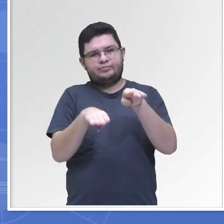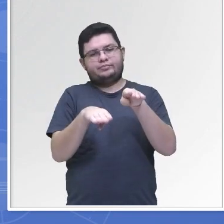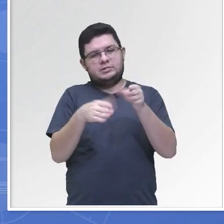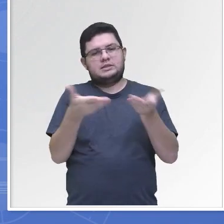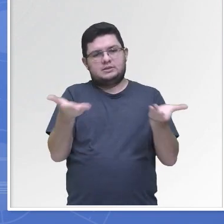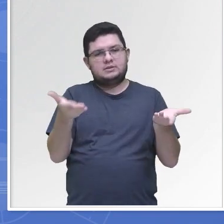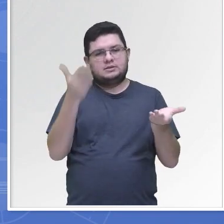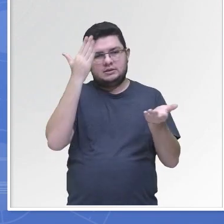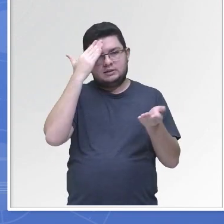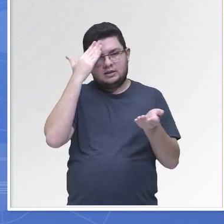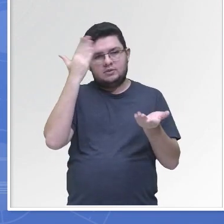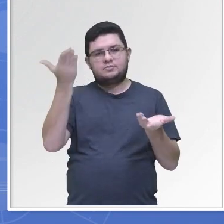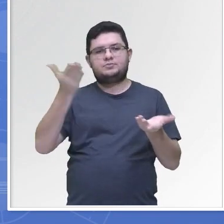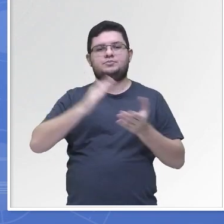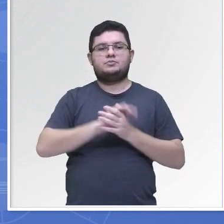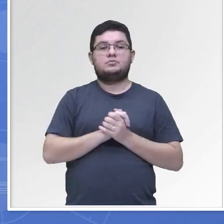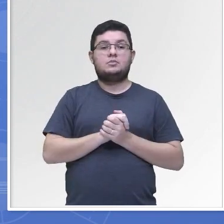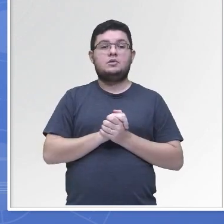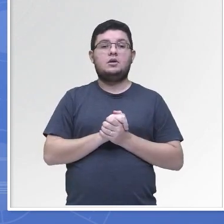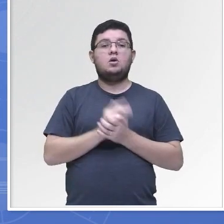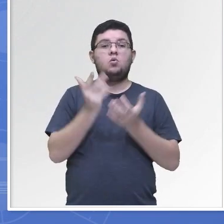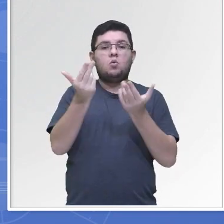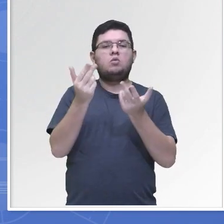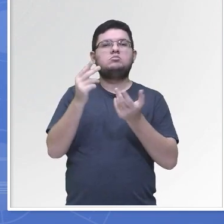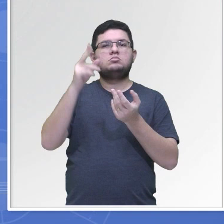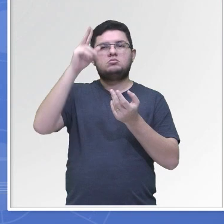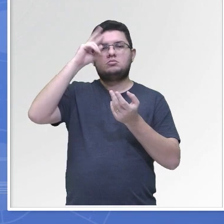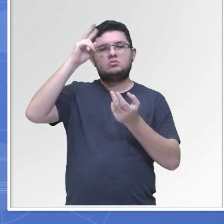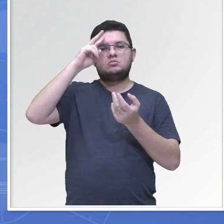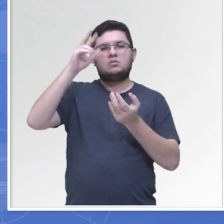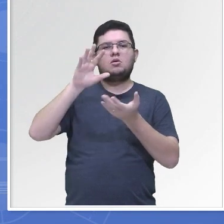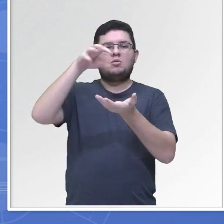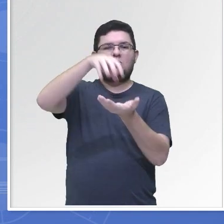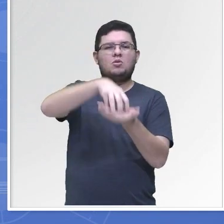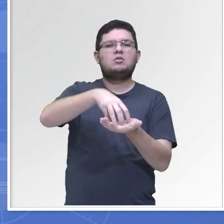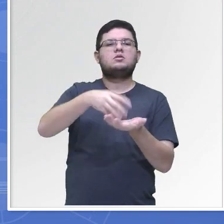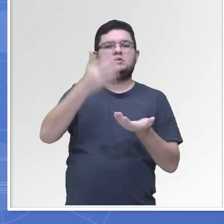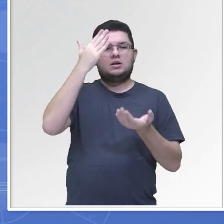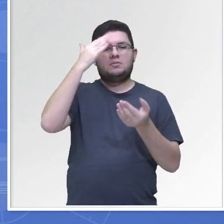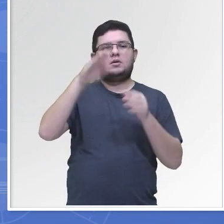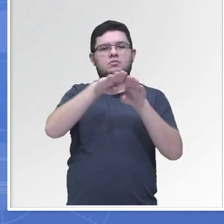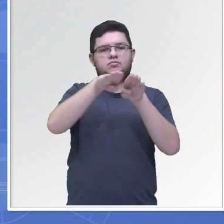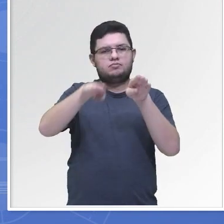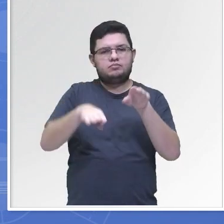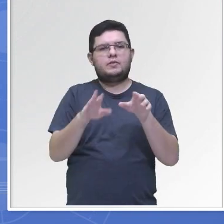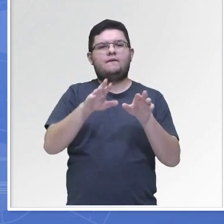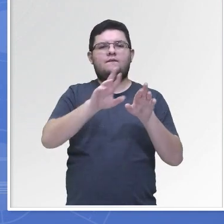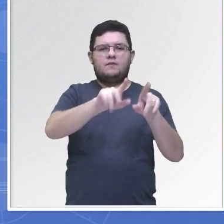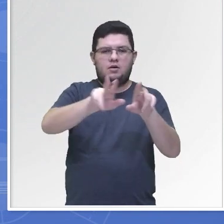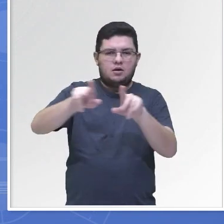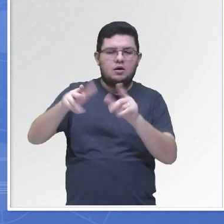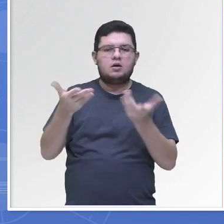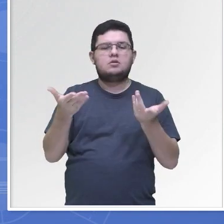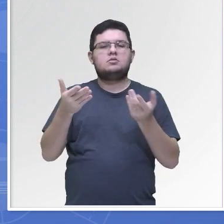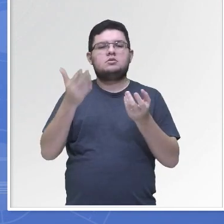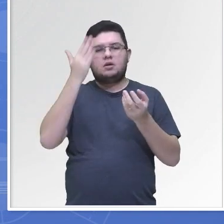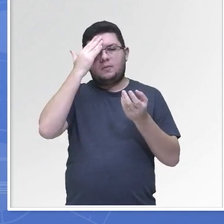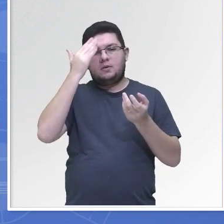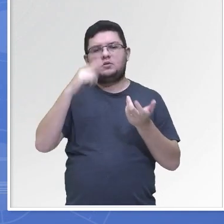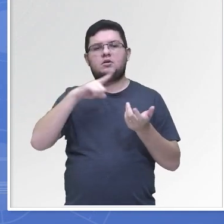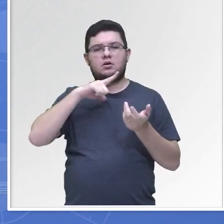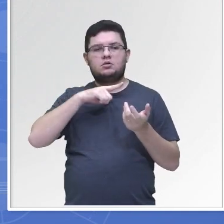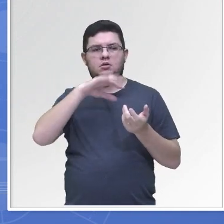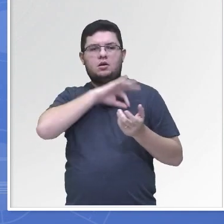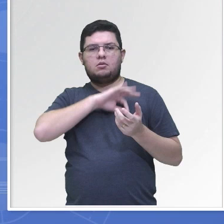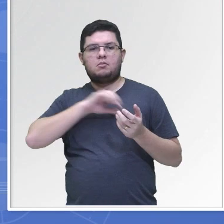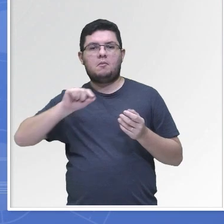isso? Então, desde o processo de colonização, a gente já consegue perceber essas divergências sociais, quem tem mais e quem tem menos.